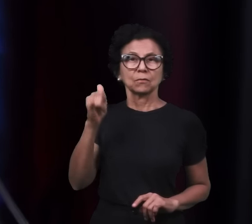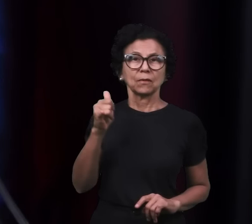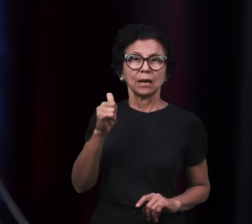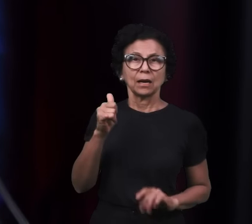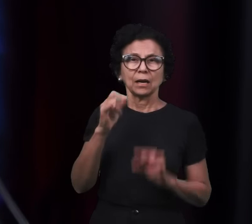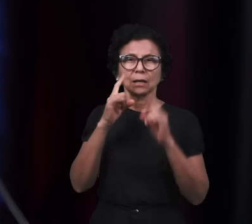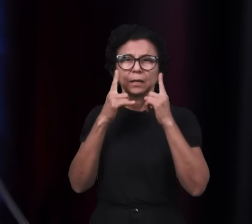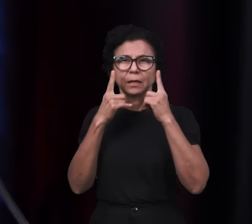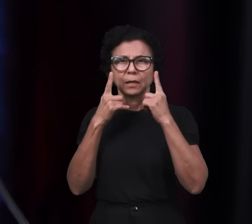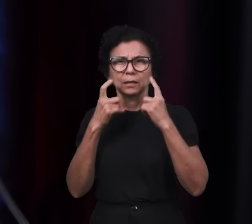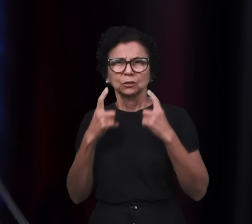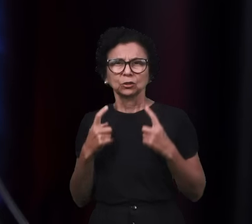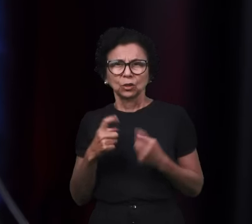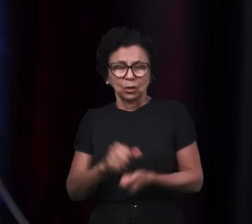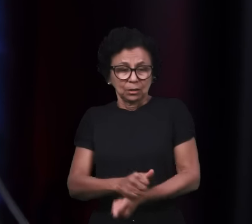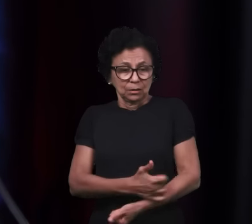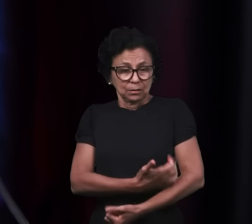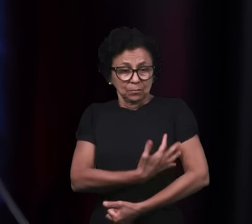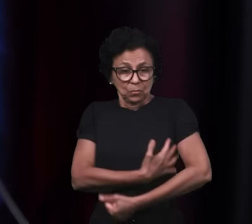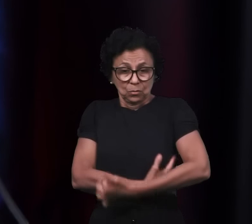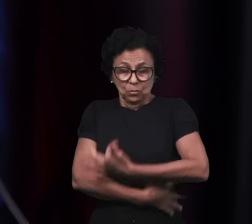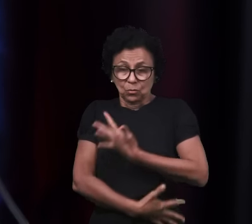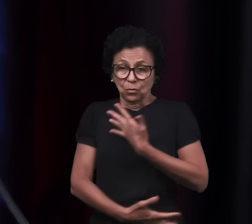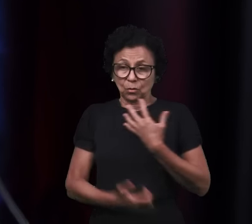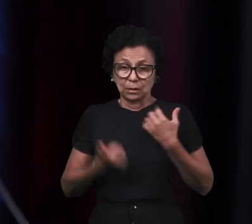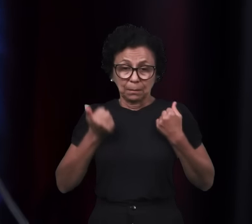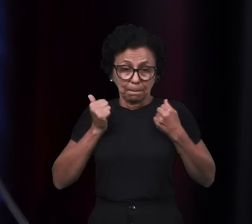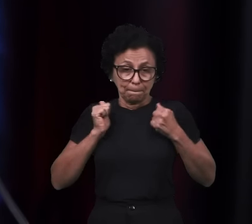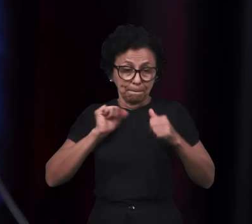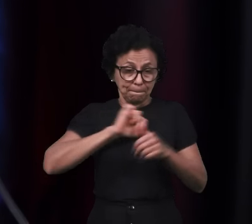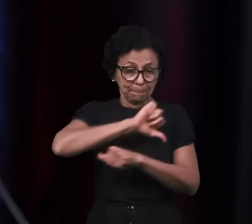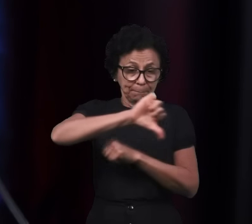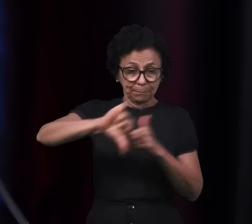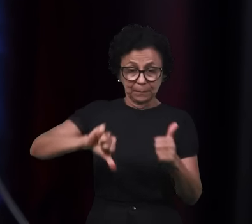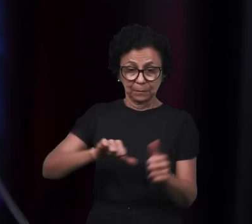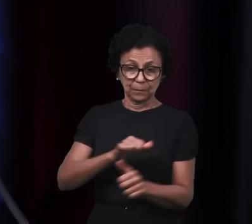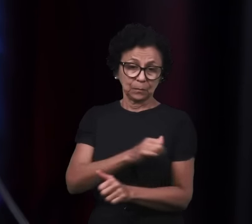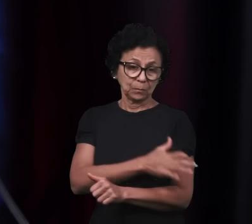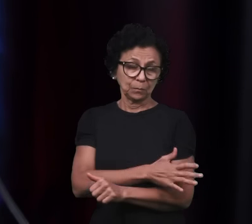se estremece, né? Porque a voz do Senhor faz isso. E